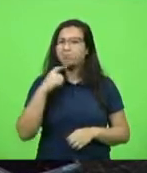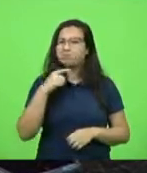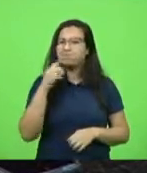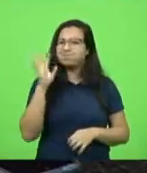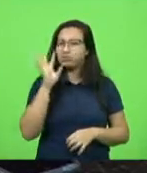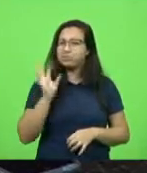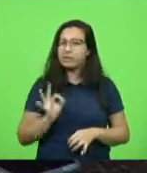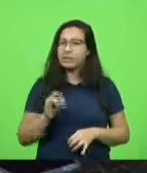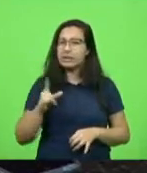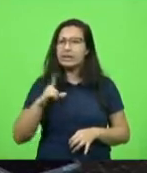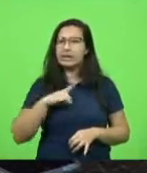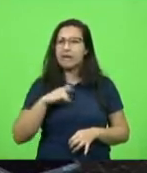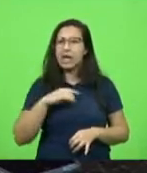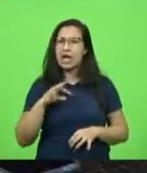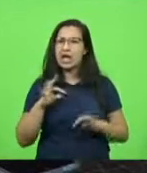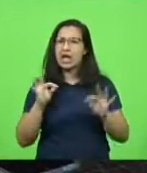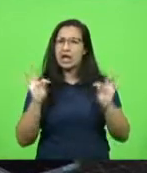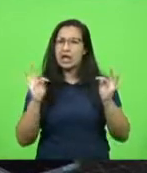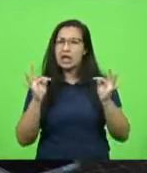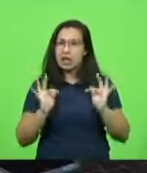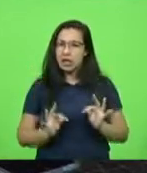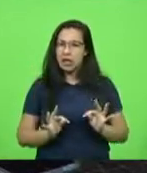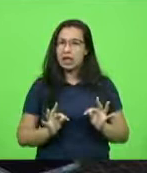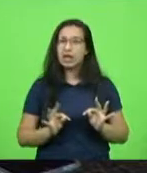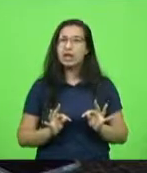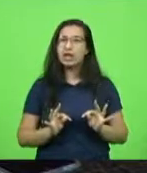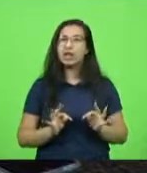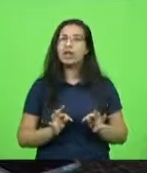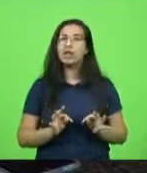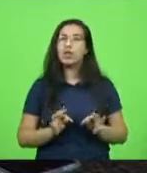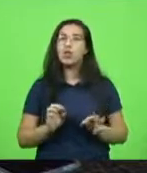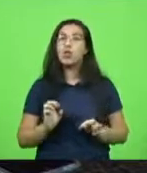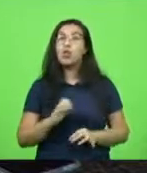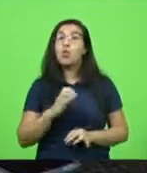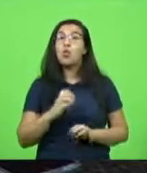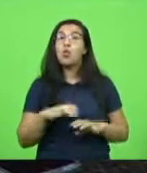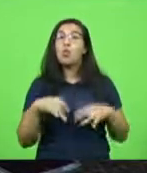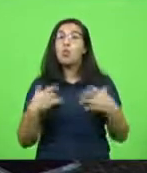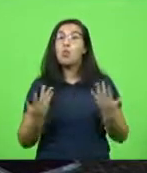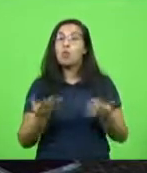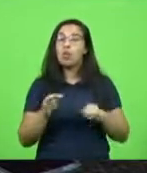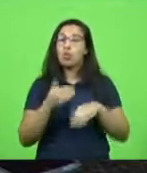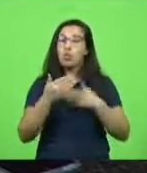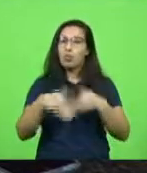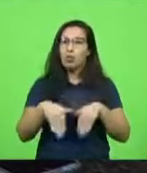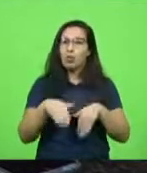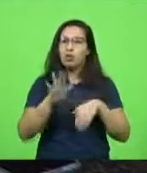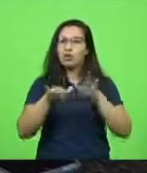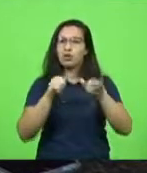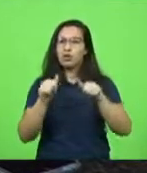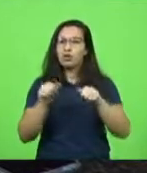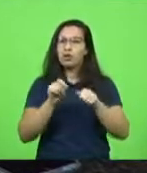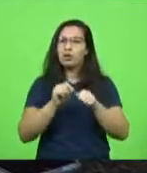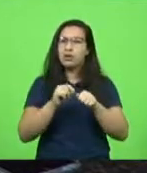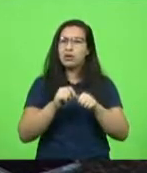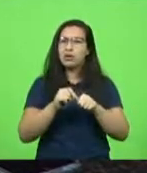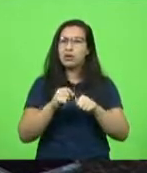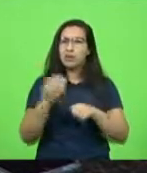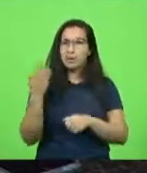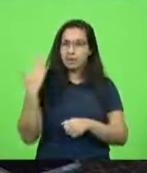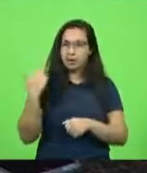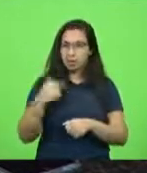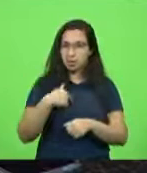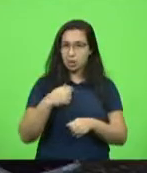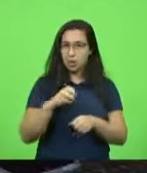é em relação à escolha de quantos e quando se faz um concurso no passado porque digo isso aí minha turma de